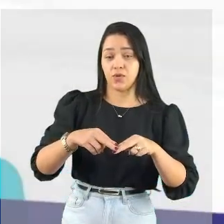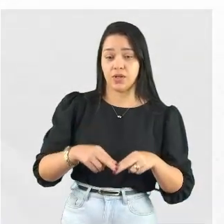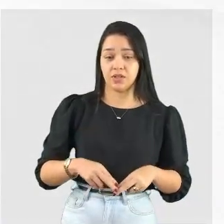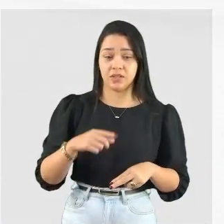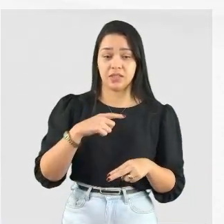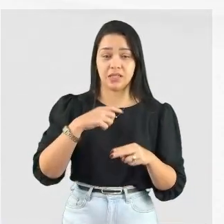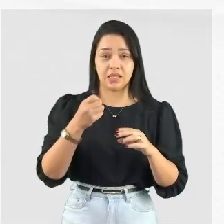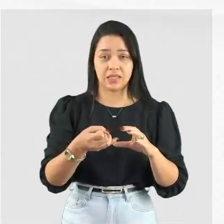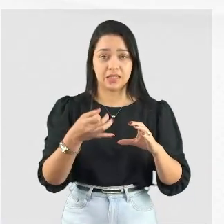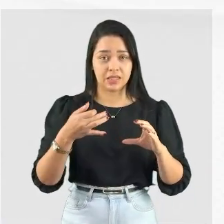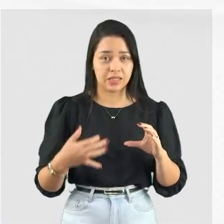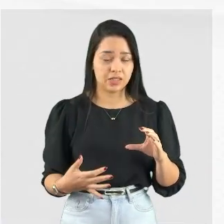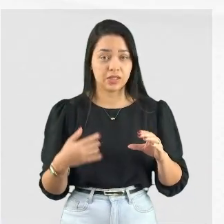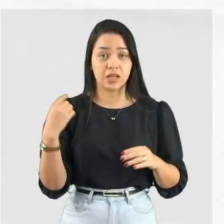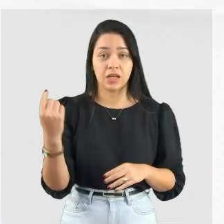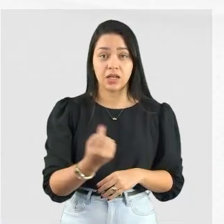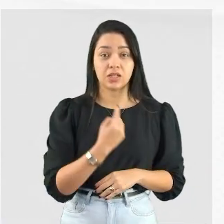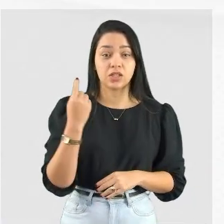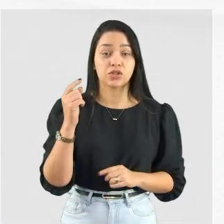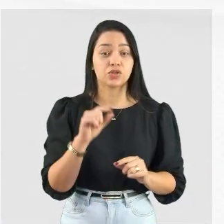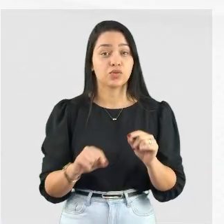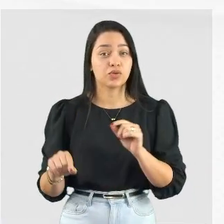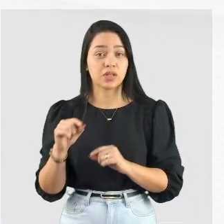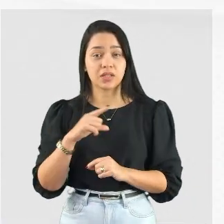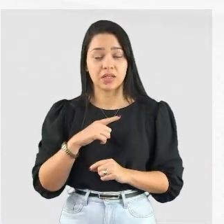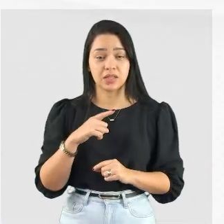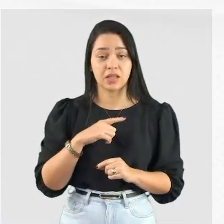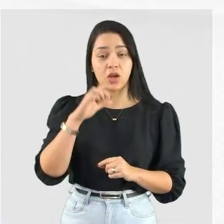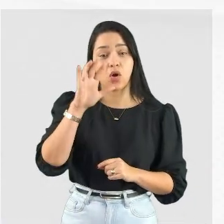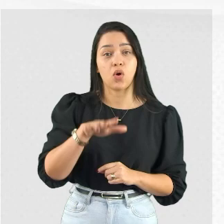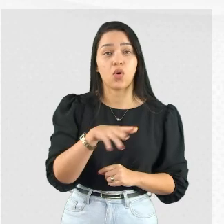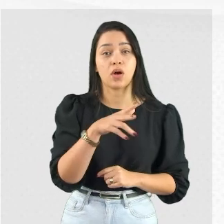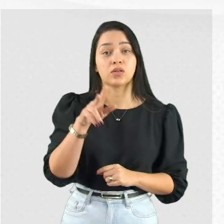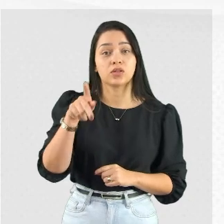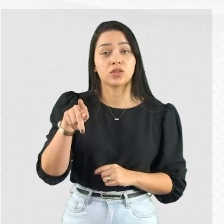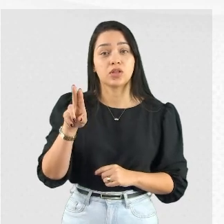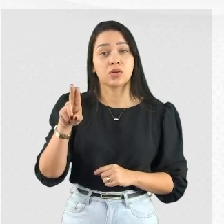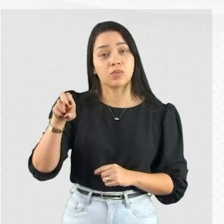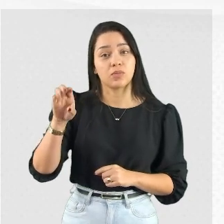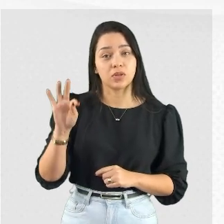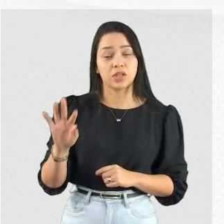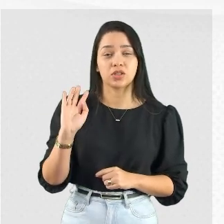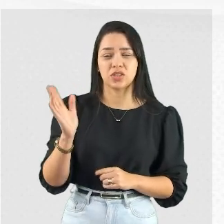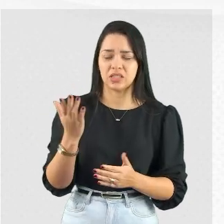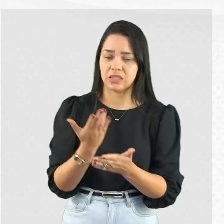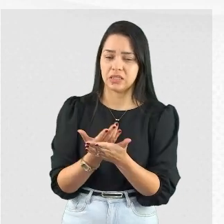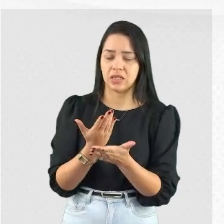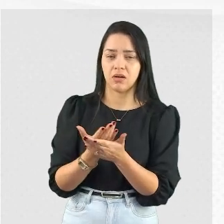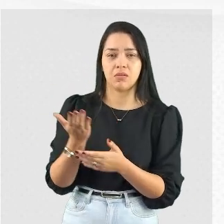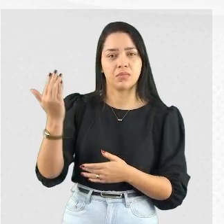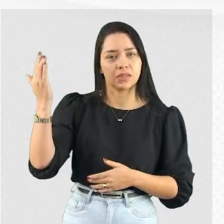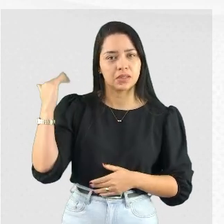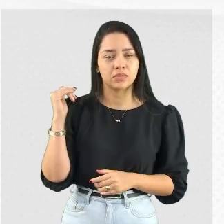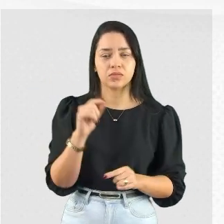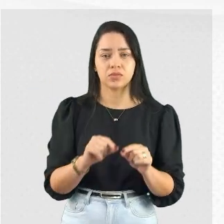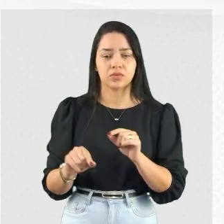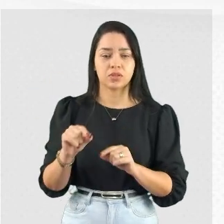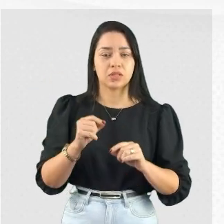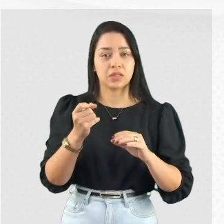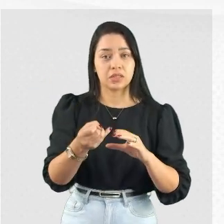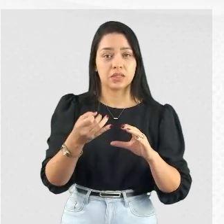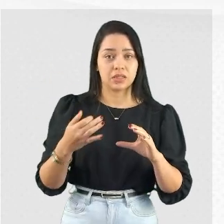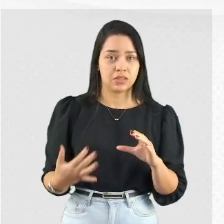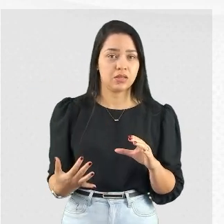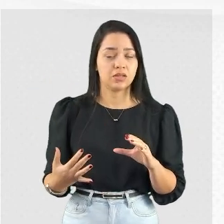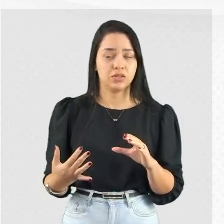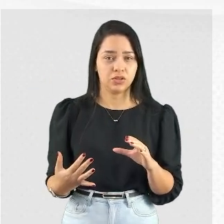dessas características, a gente vai gerar, então, um quadro de Punnett, que foi o que a gente viu no slide anterior, né? A partir das